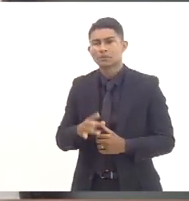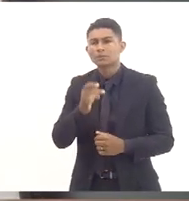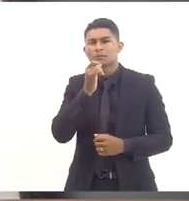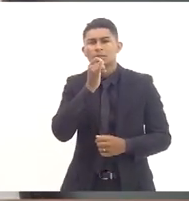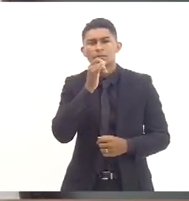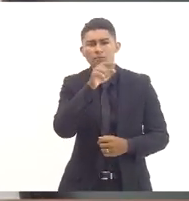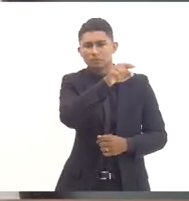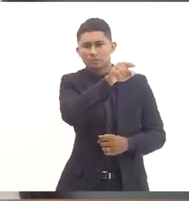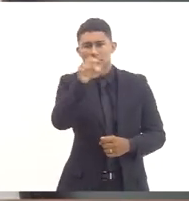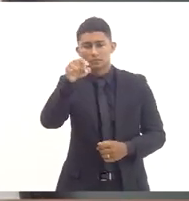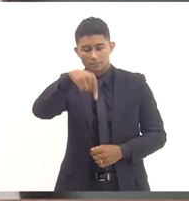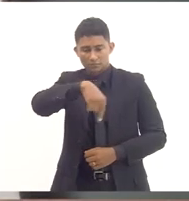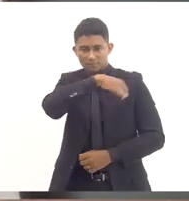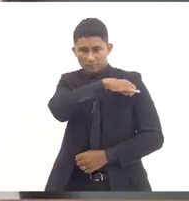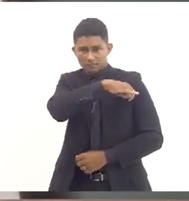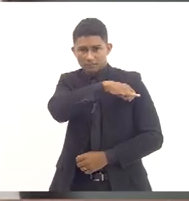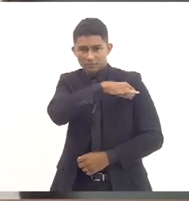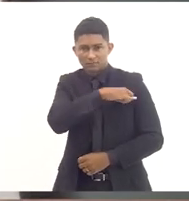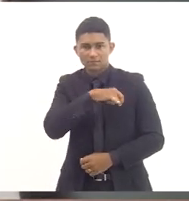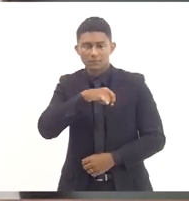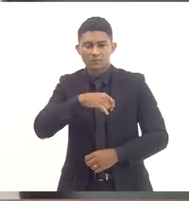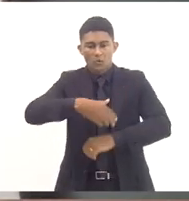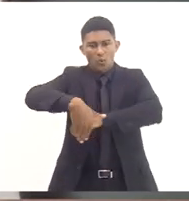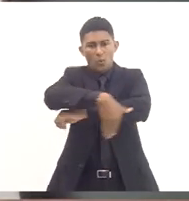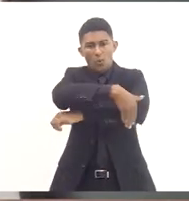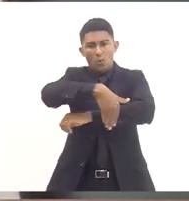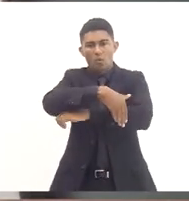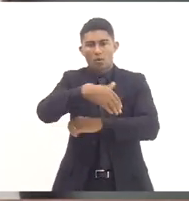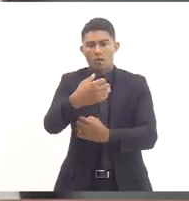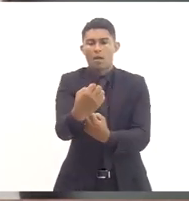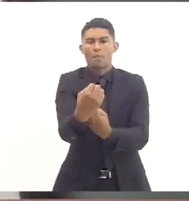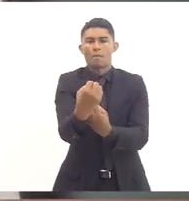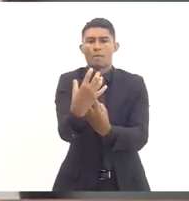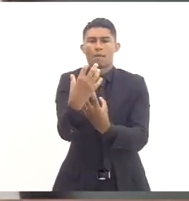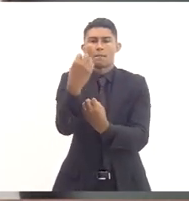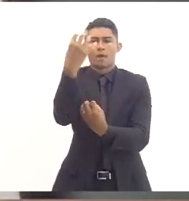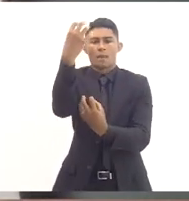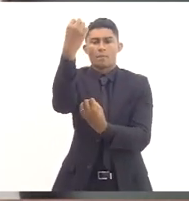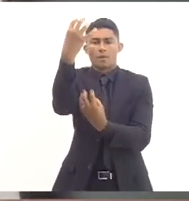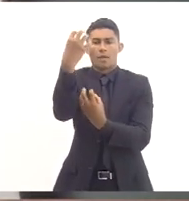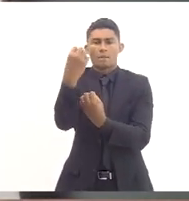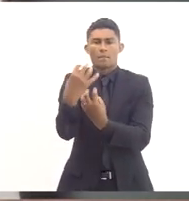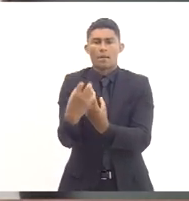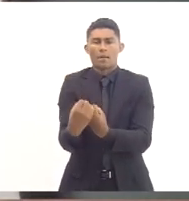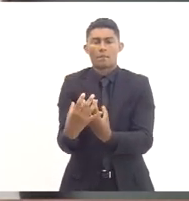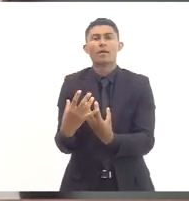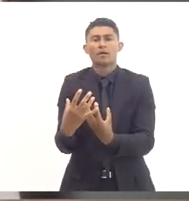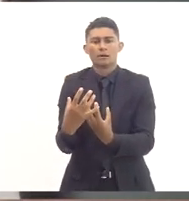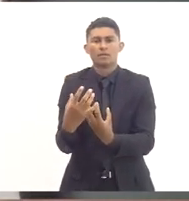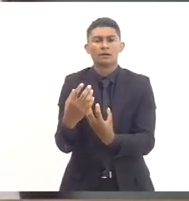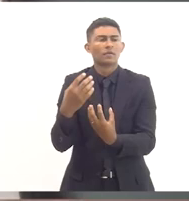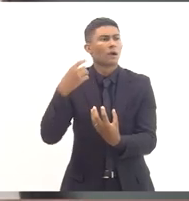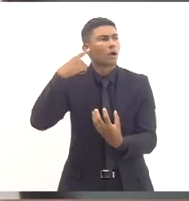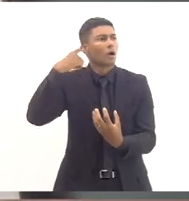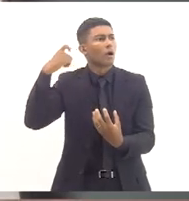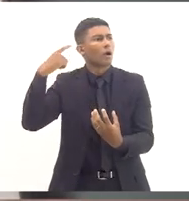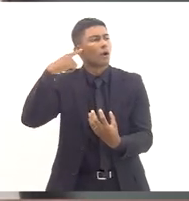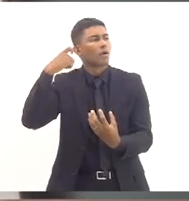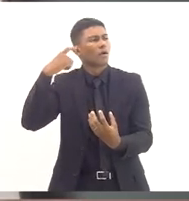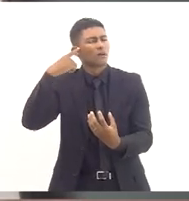sonoros vocês conhece aqui no Rio de Janeiro Alguém já viu algum é porque faz isso um na Urca em frente ao Instituto Benjamin